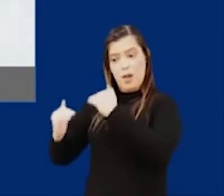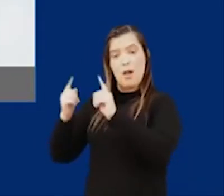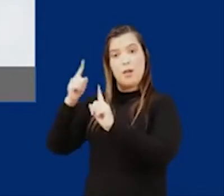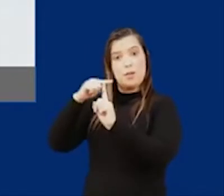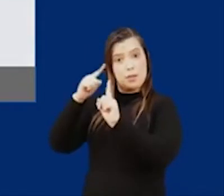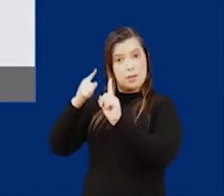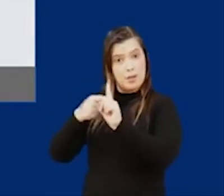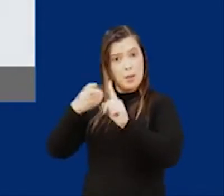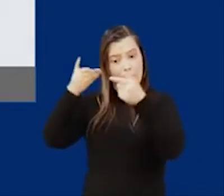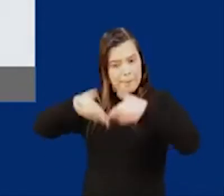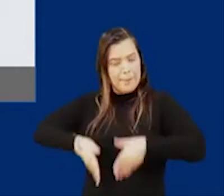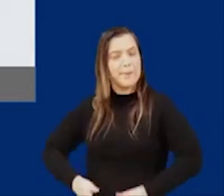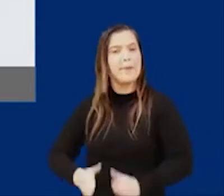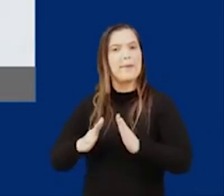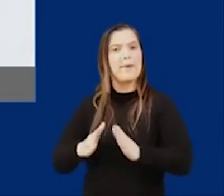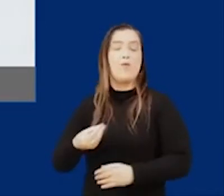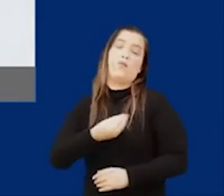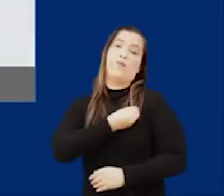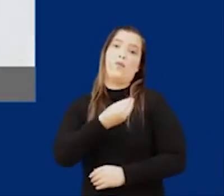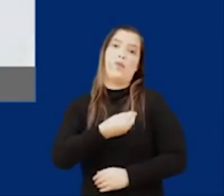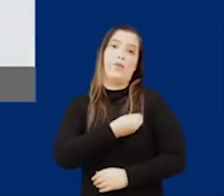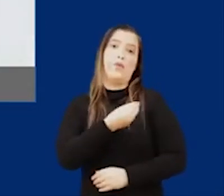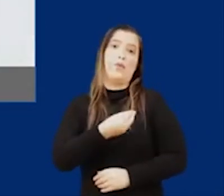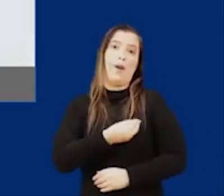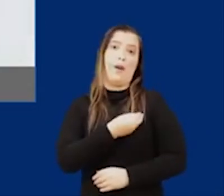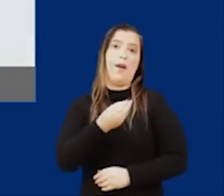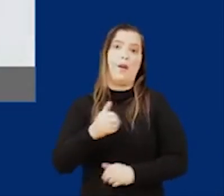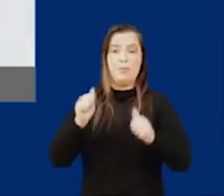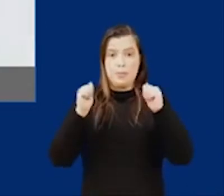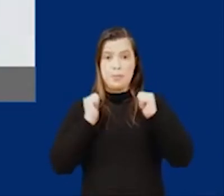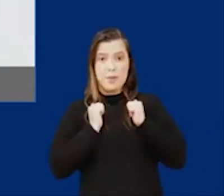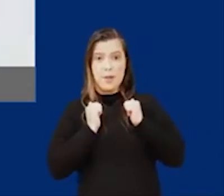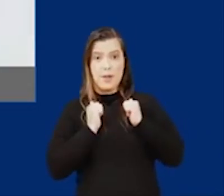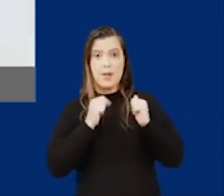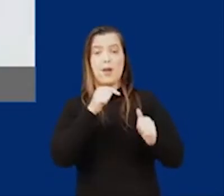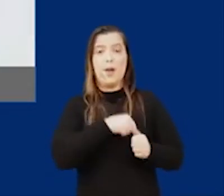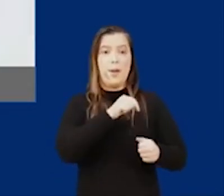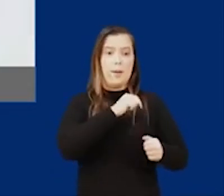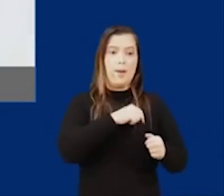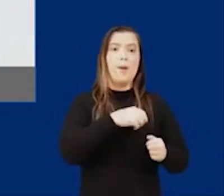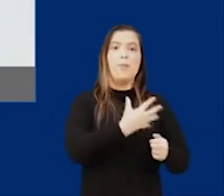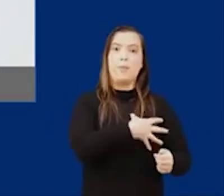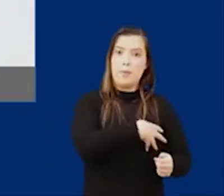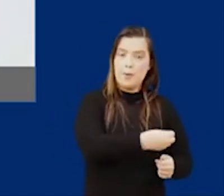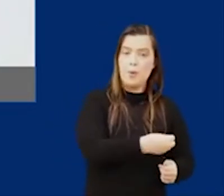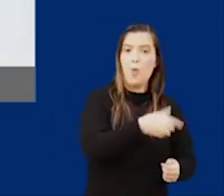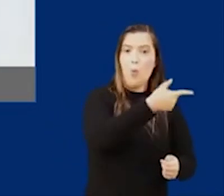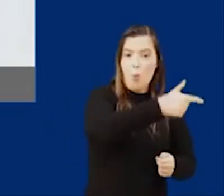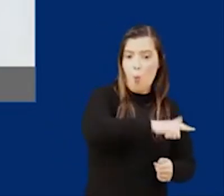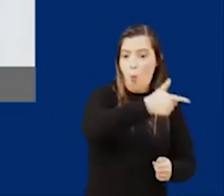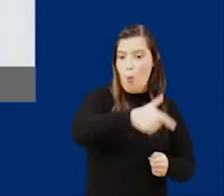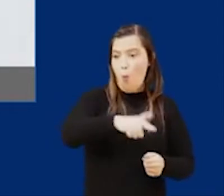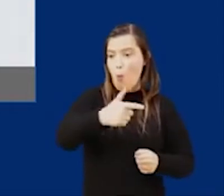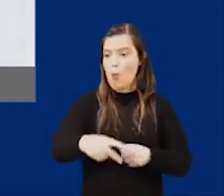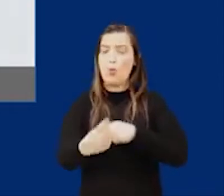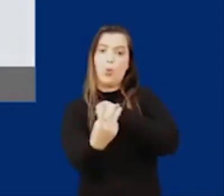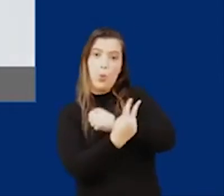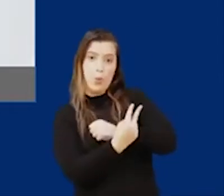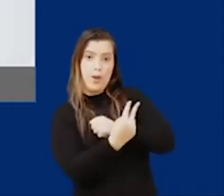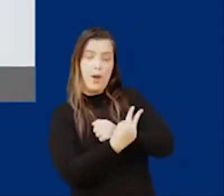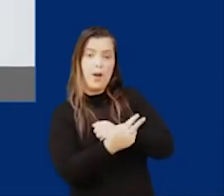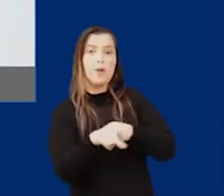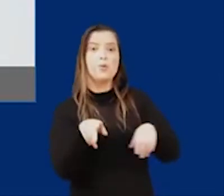parto, está vivendo o puerpério, a descida do leite, a apojadura, o cuidado e o